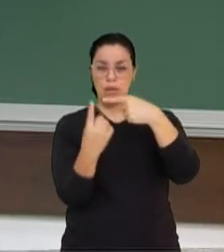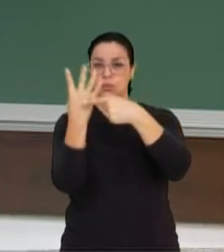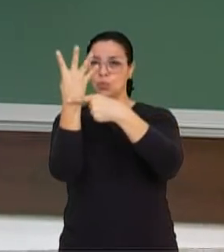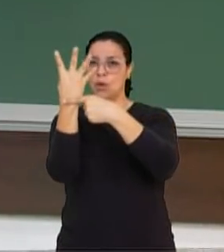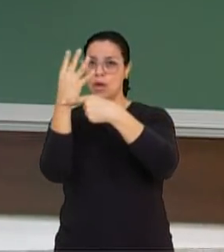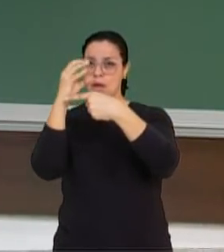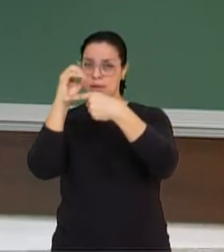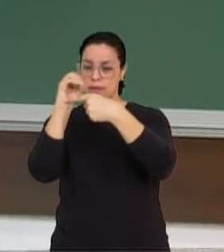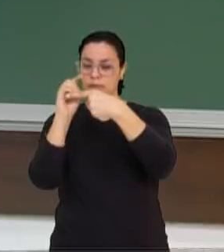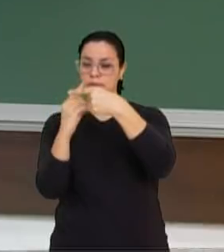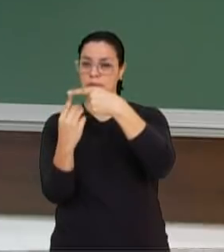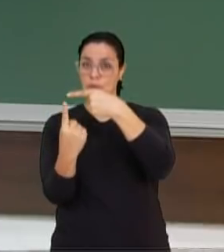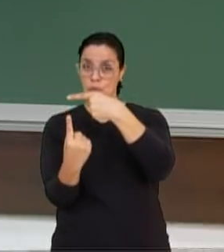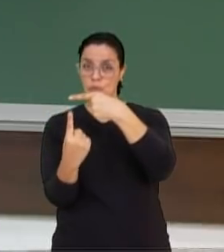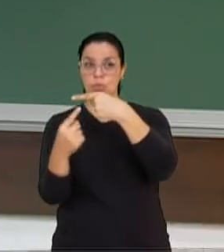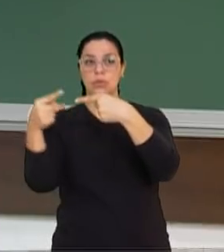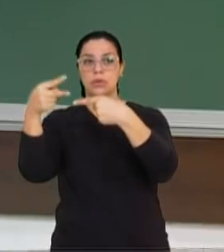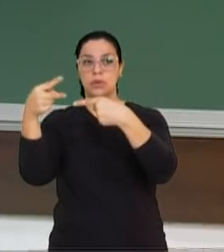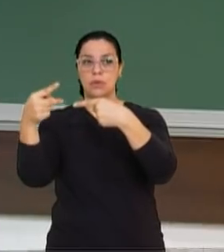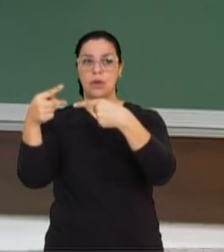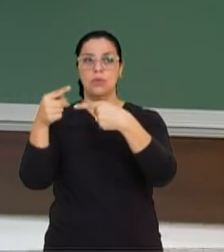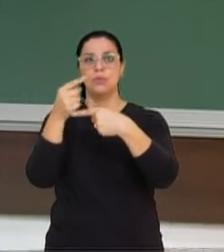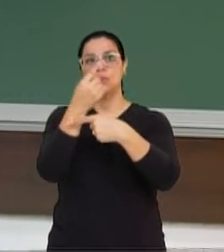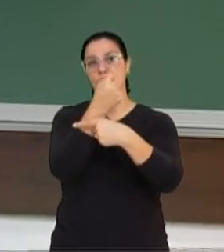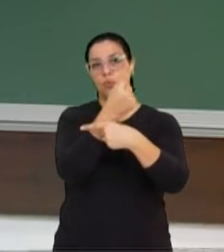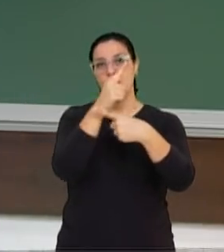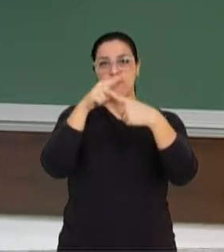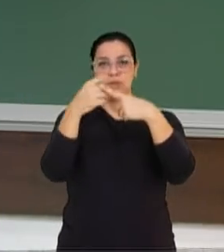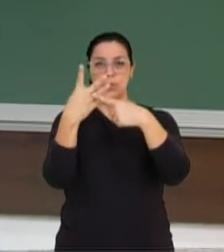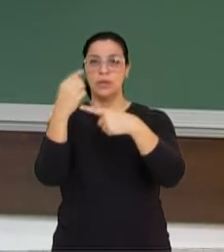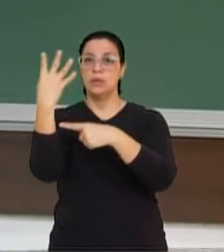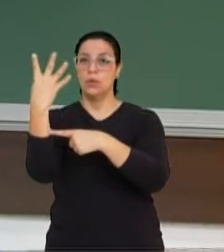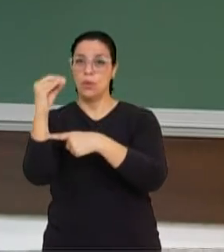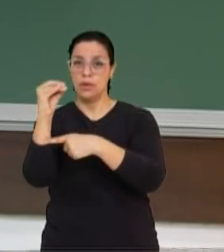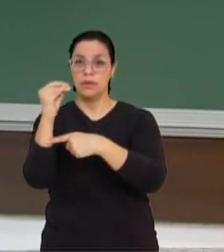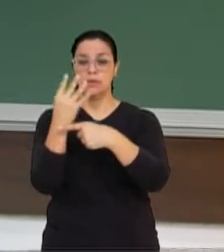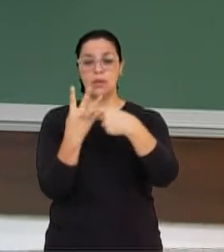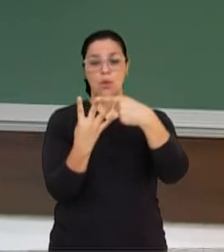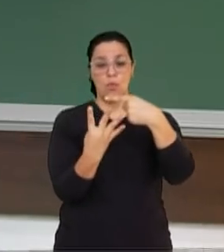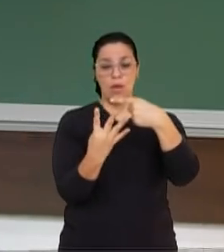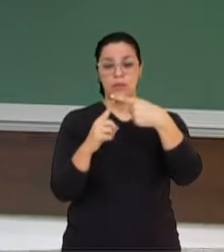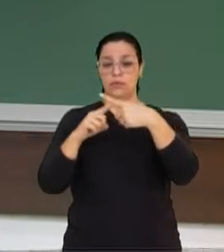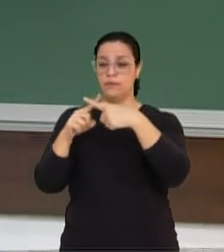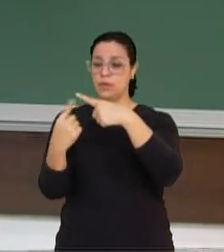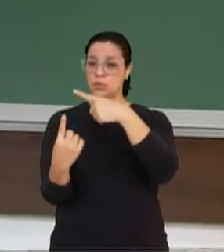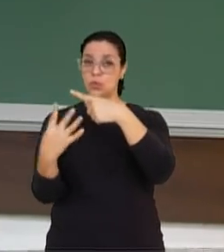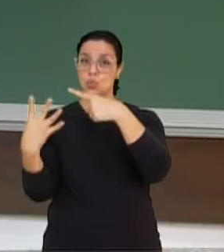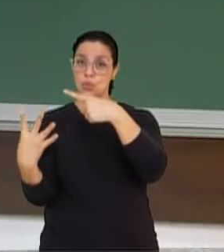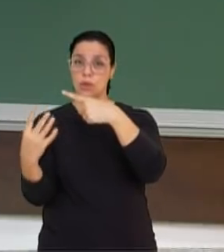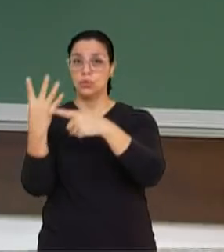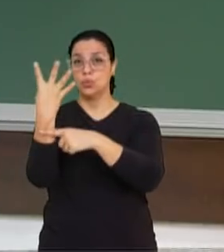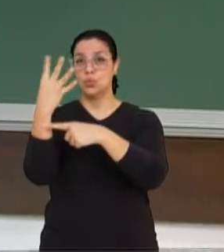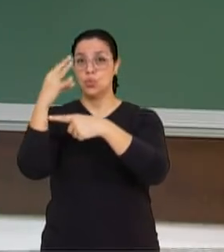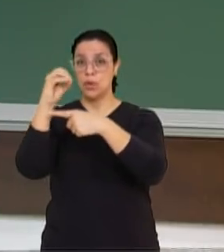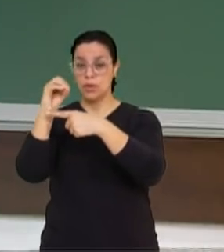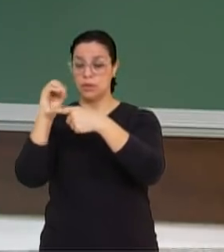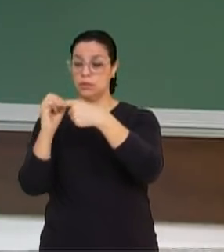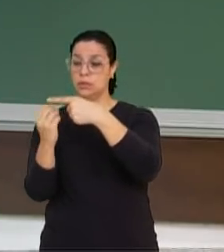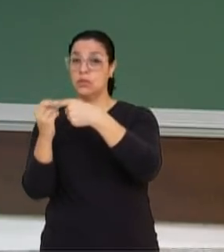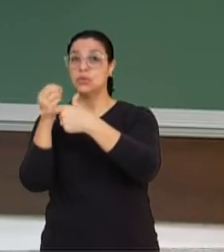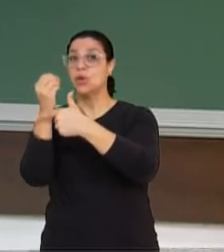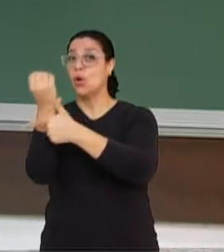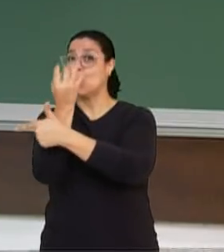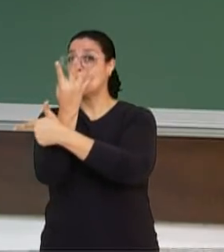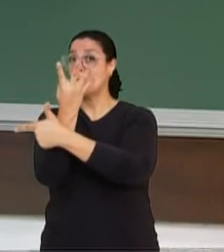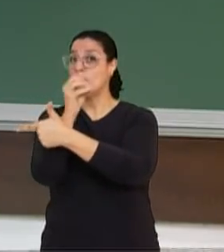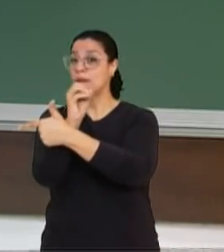é 40. 4 vezes 1 é 4. E 40 divididos por 4 é 10. Percebam